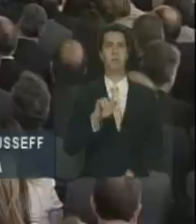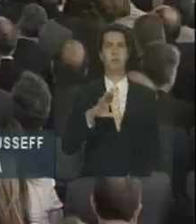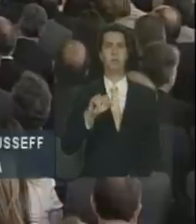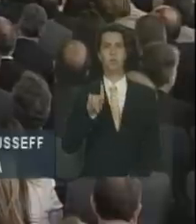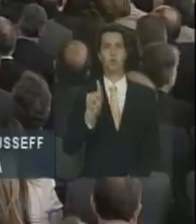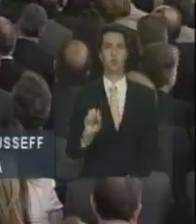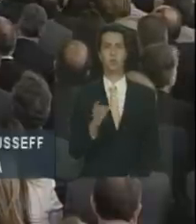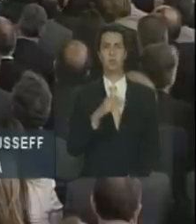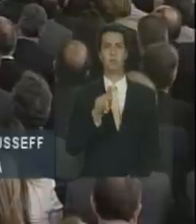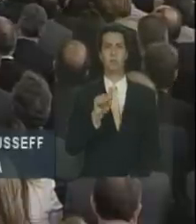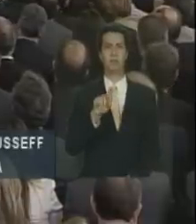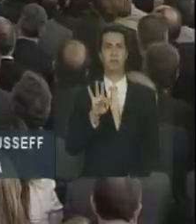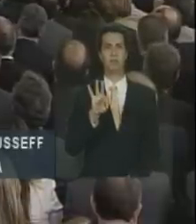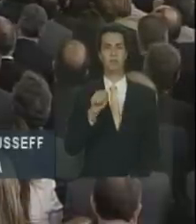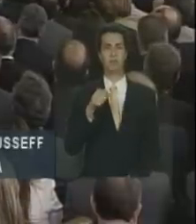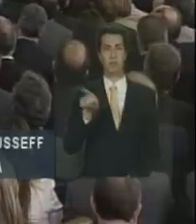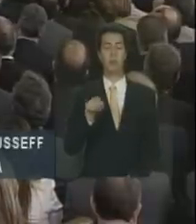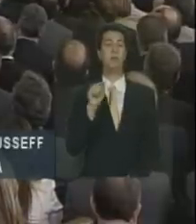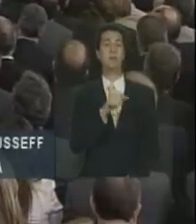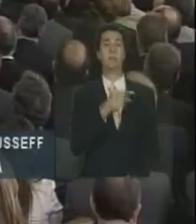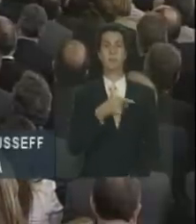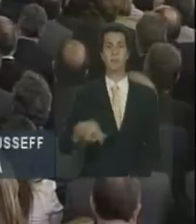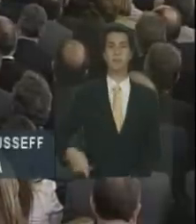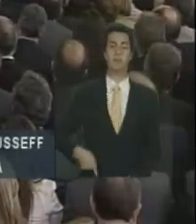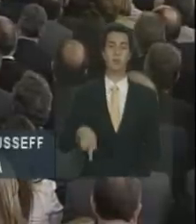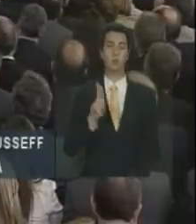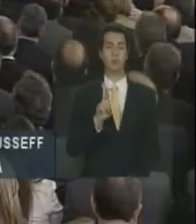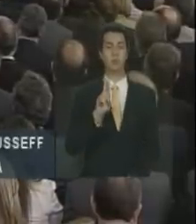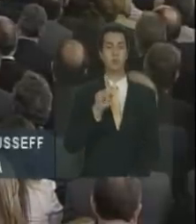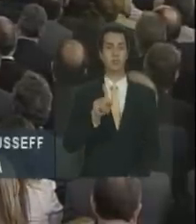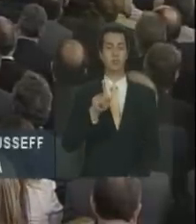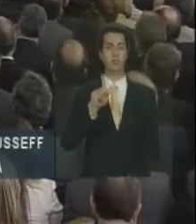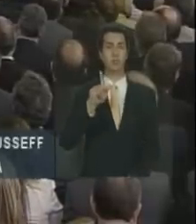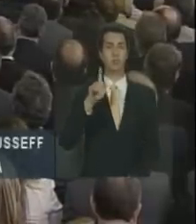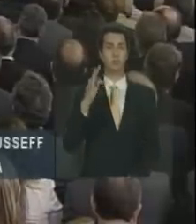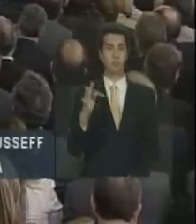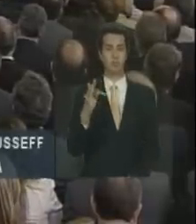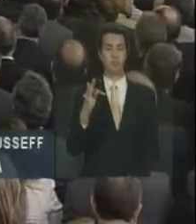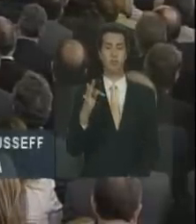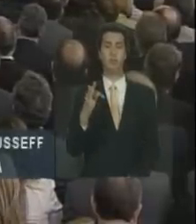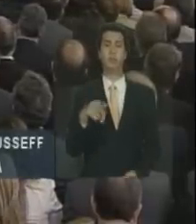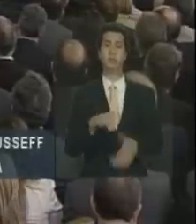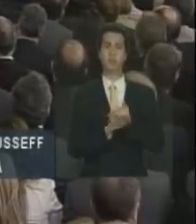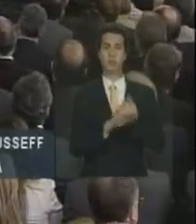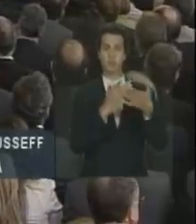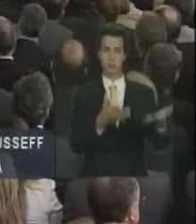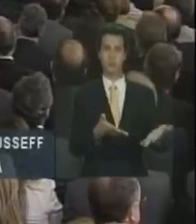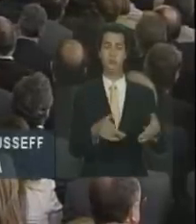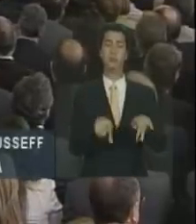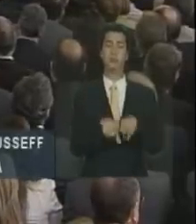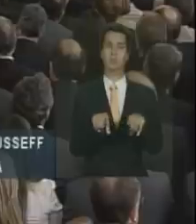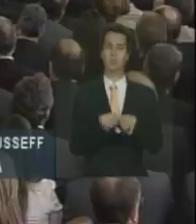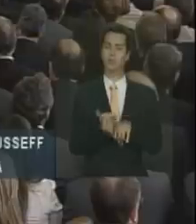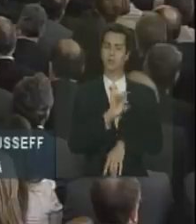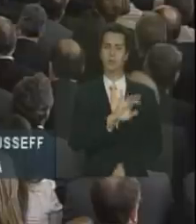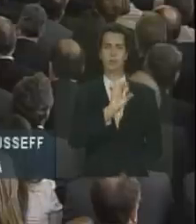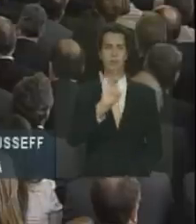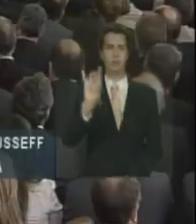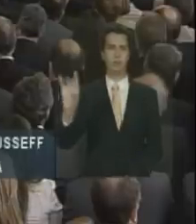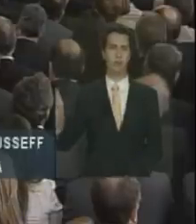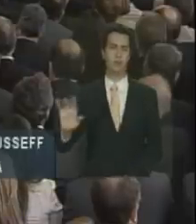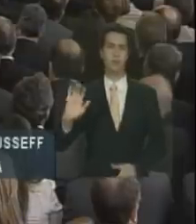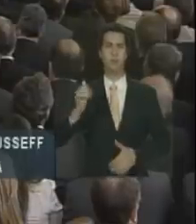o companheiro Ricardo Patar, presidente da União Geral dos Trabalhadores, UGT, por meio de quem cumprimento cada um